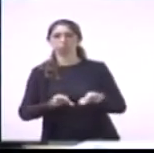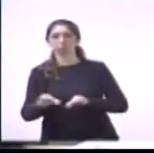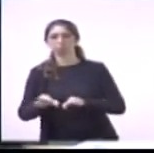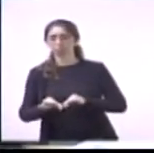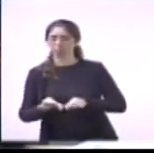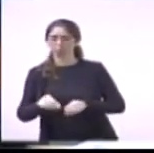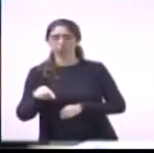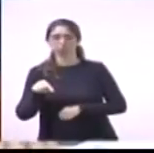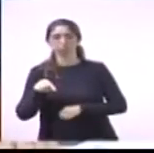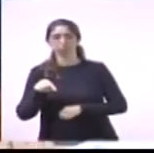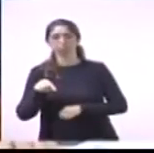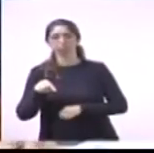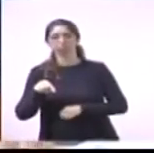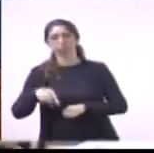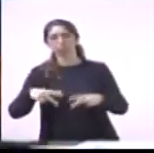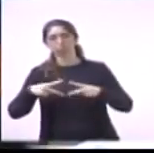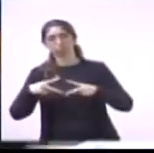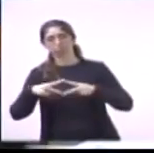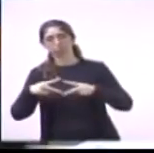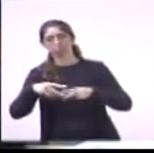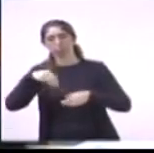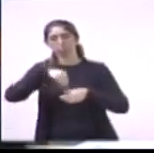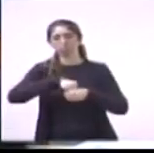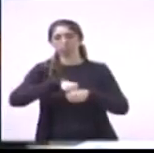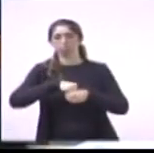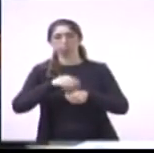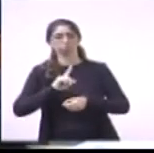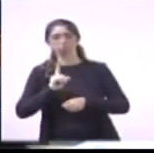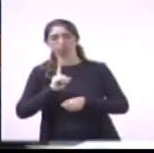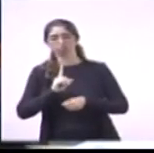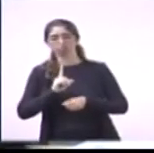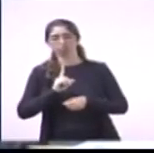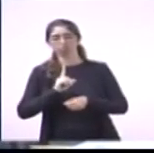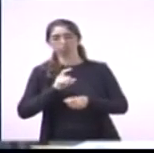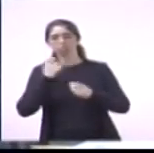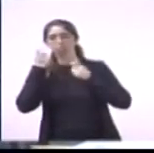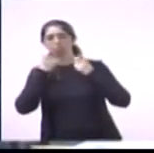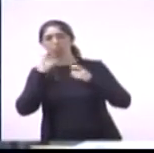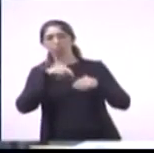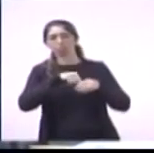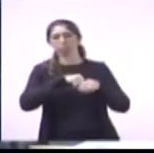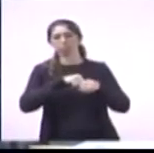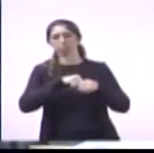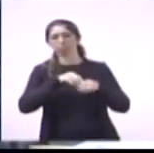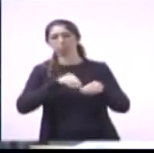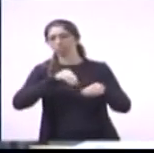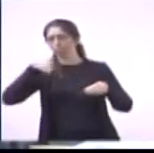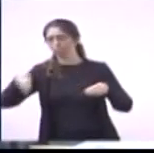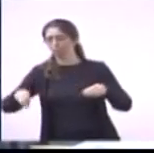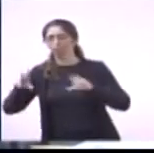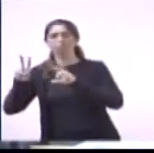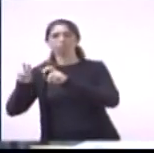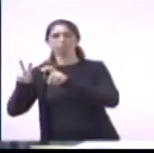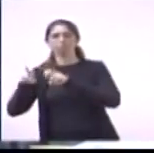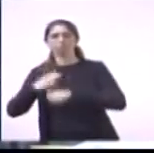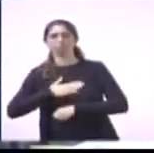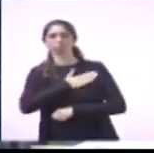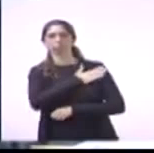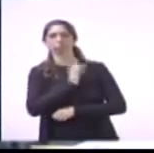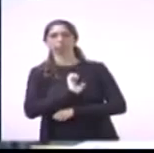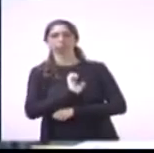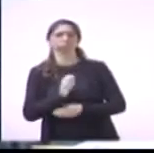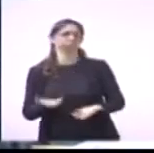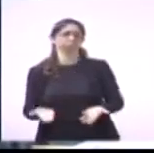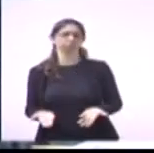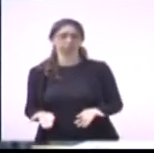da Educação não foi o que tem dentro do plano, mas o aspecto da ideologia de gênero.